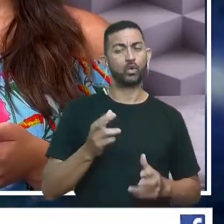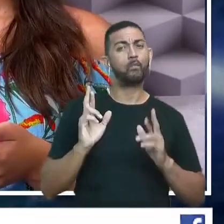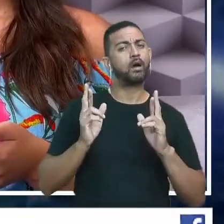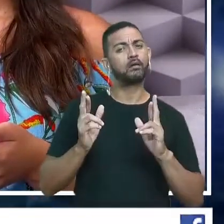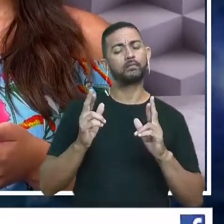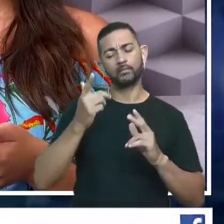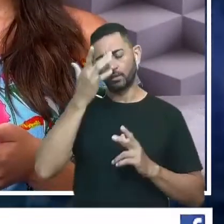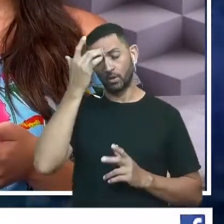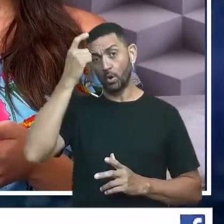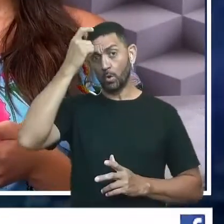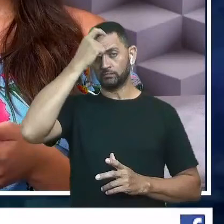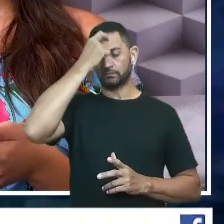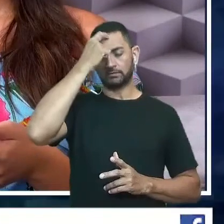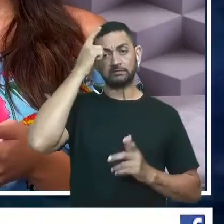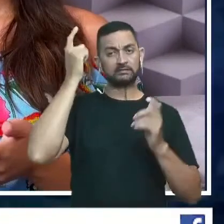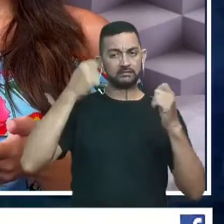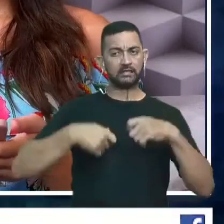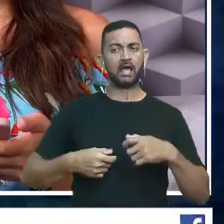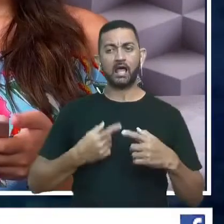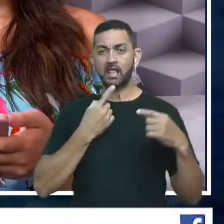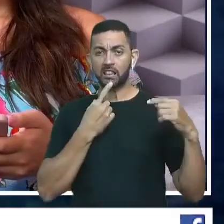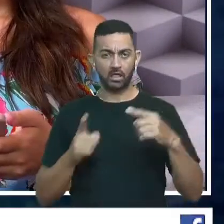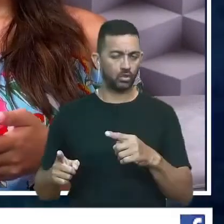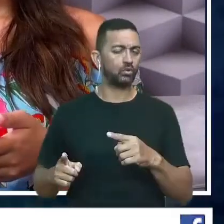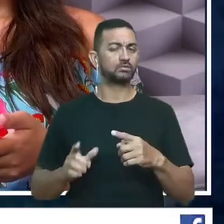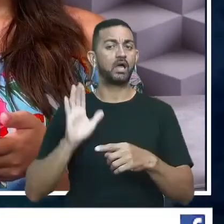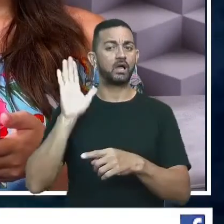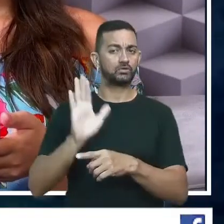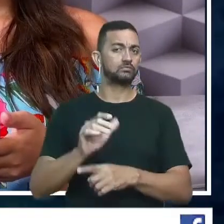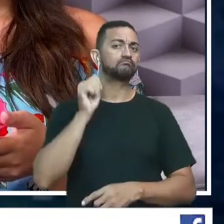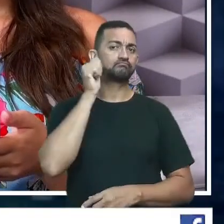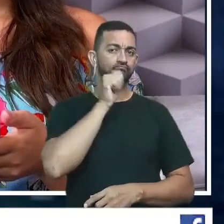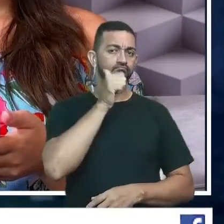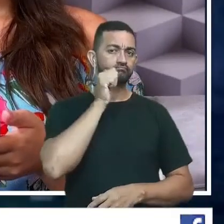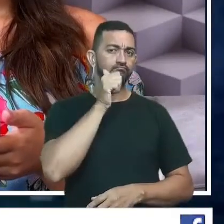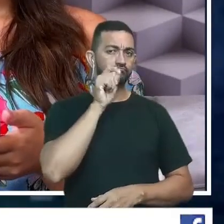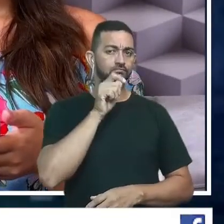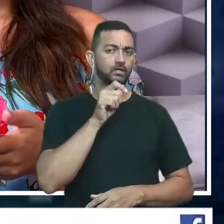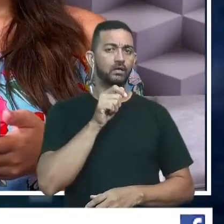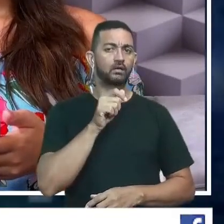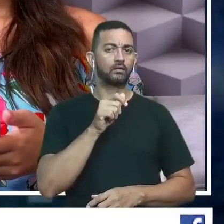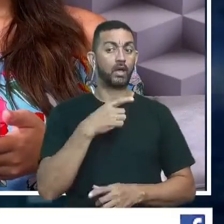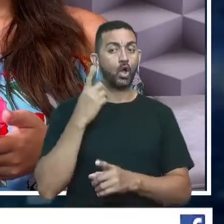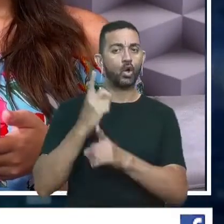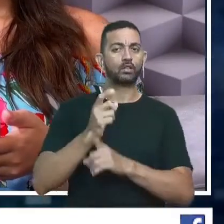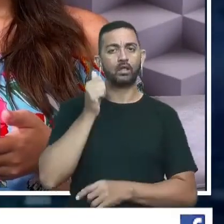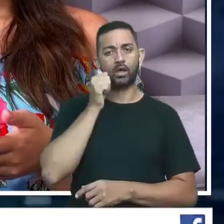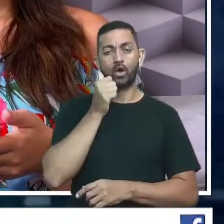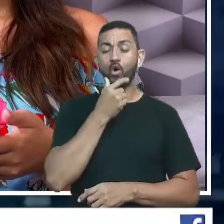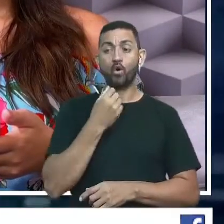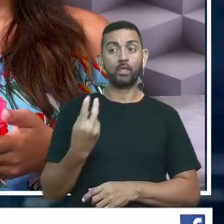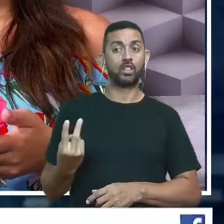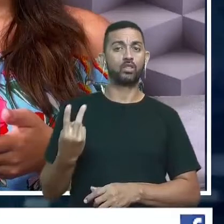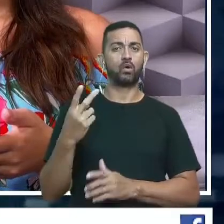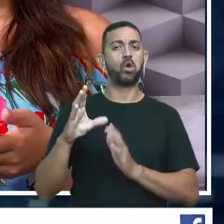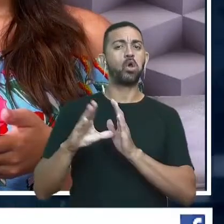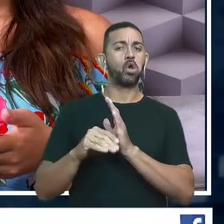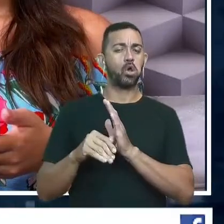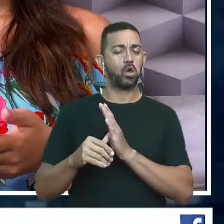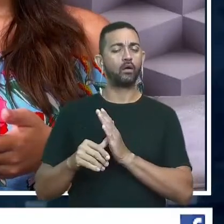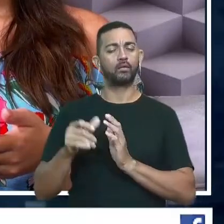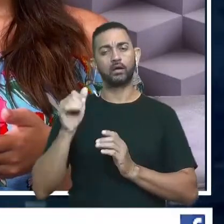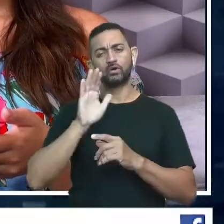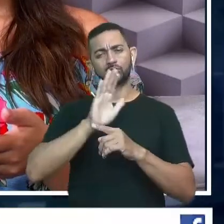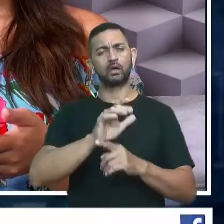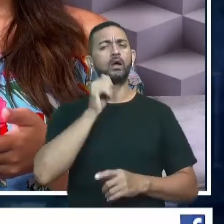tomara que alguém tenha consciência de alguma forma possa fazer alguma denúncia e ajudar a chegar a esses assaltantes e tentar de alguma